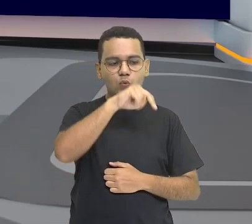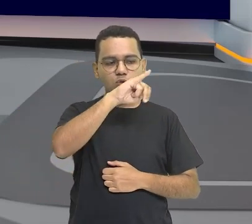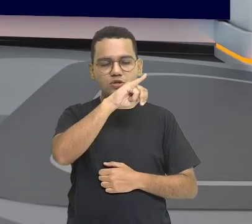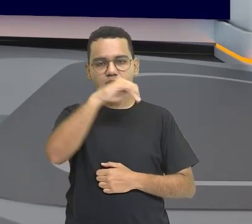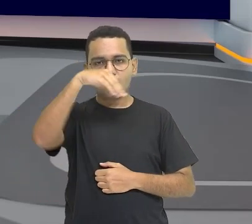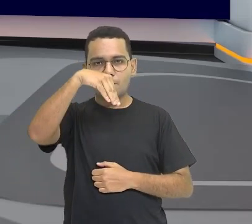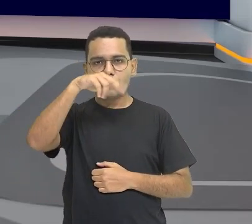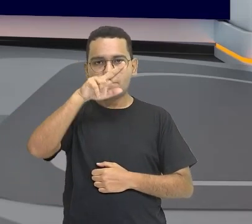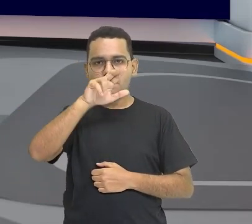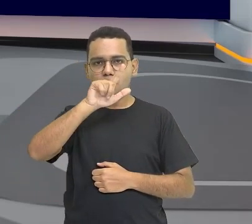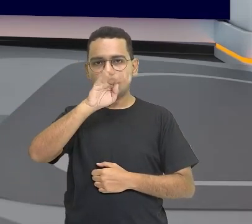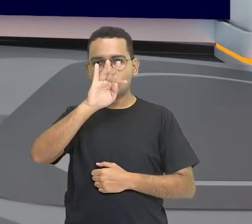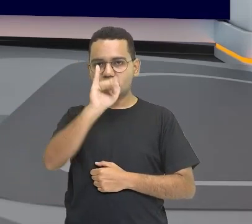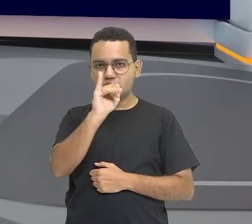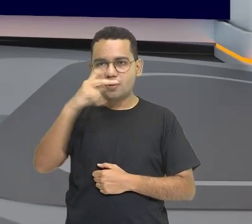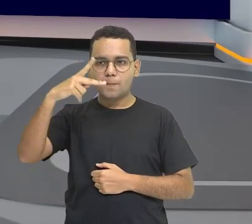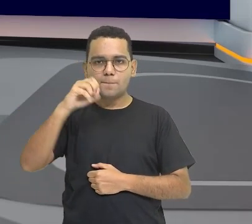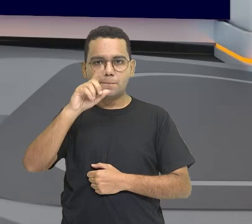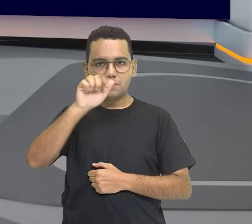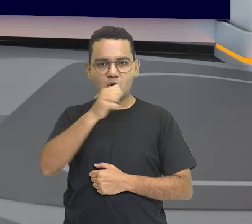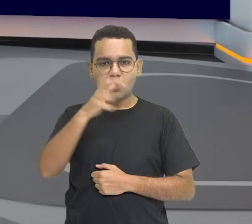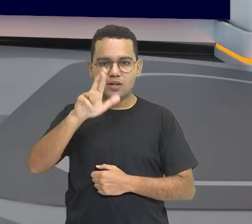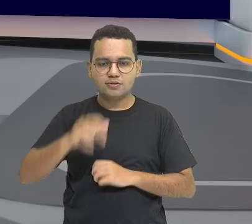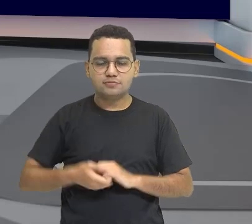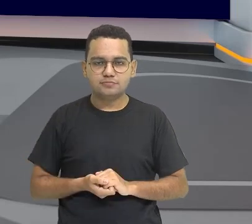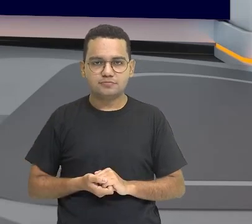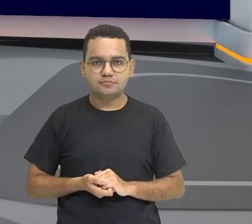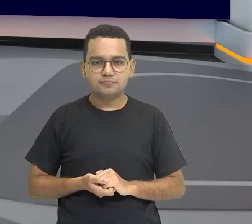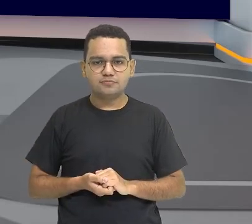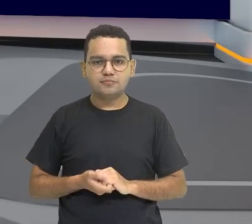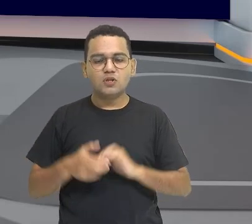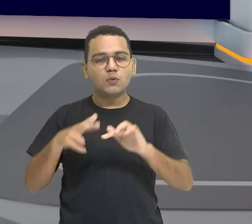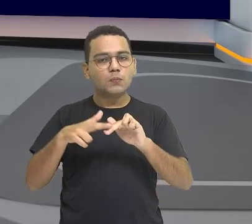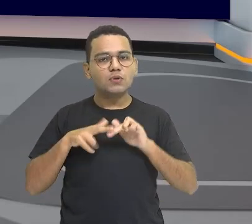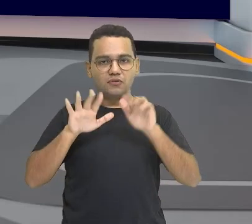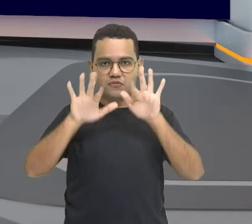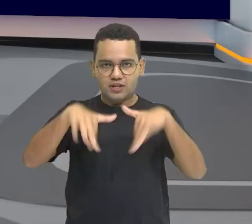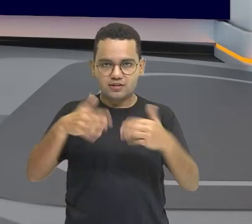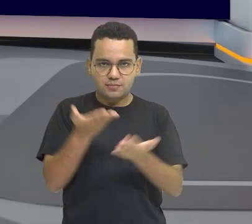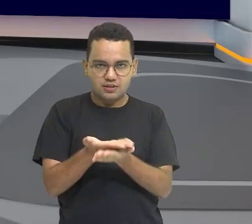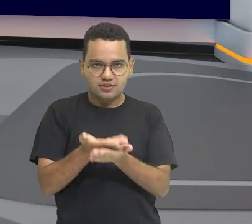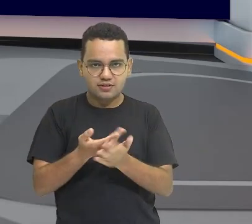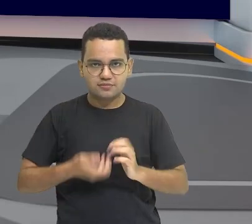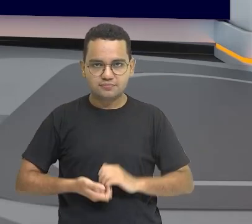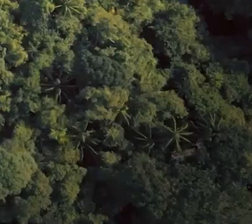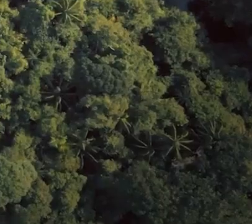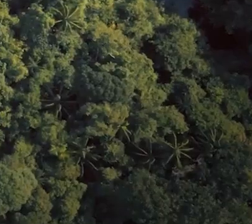unimultipolar. Com isso, turma, a gente chega ao fim da nossa aula.